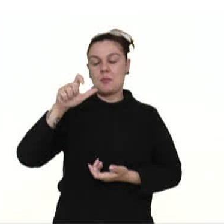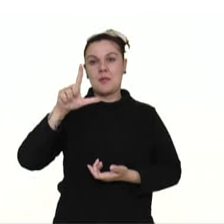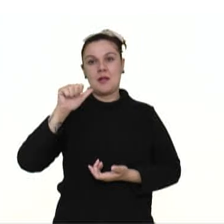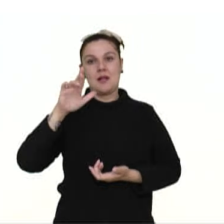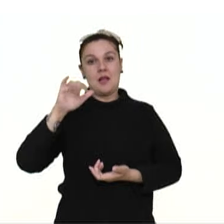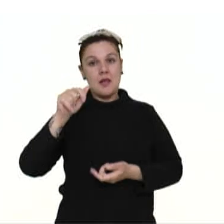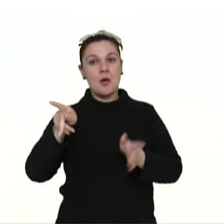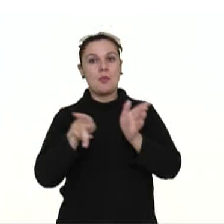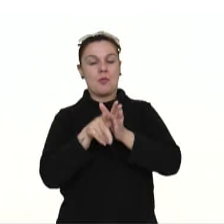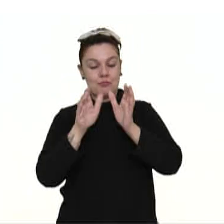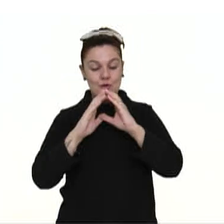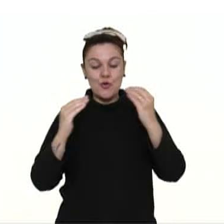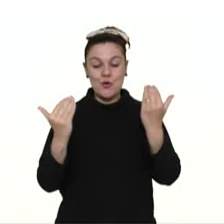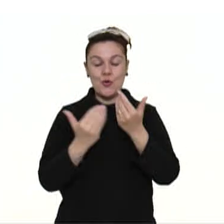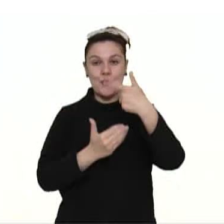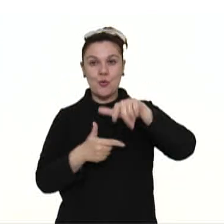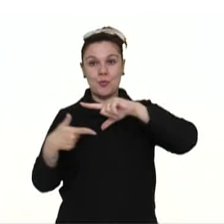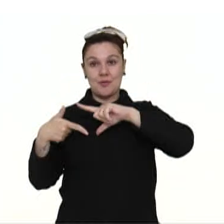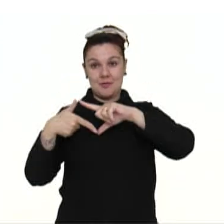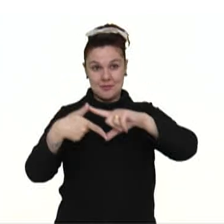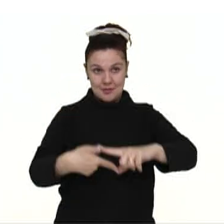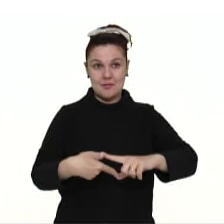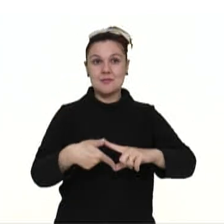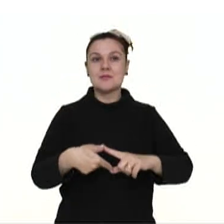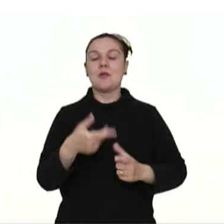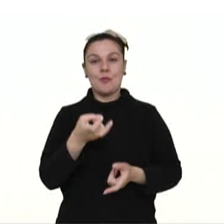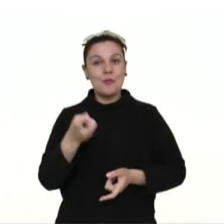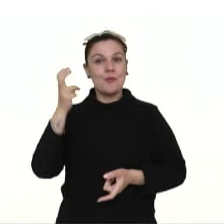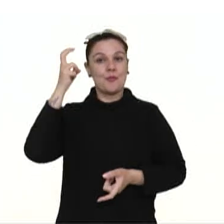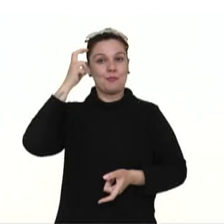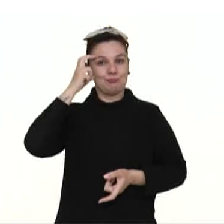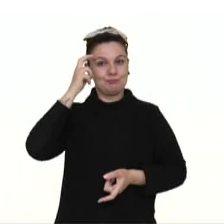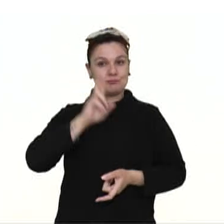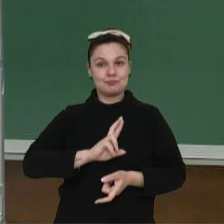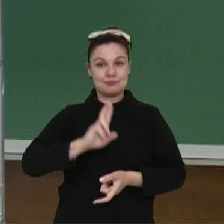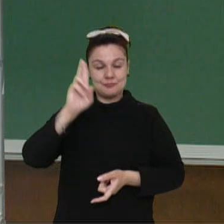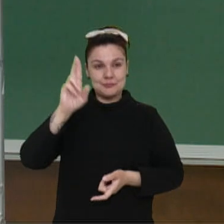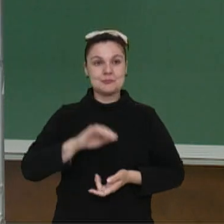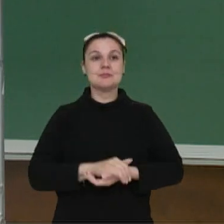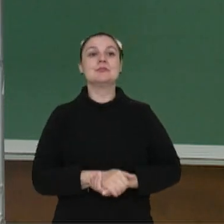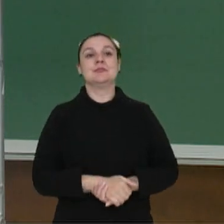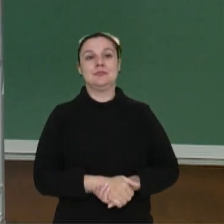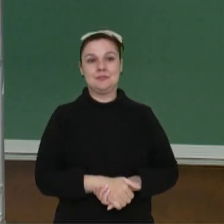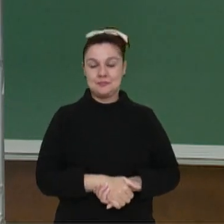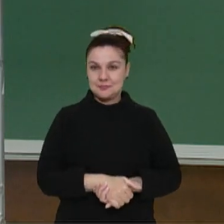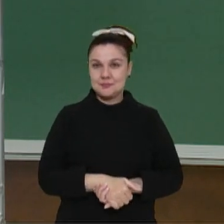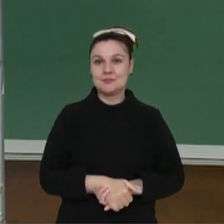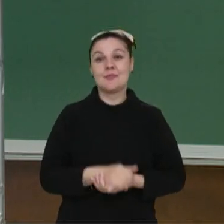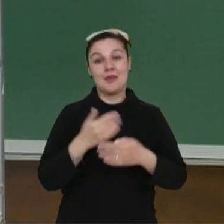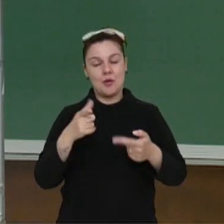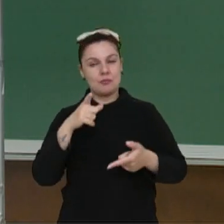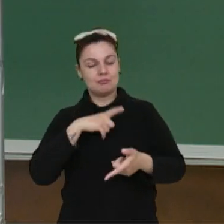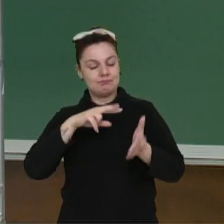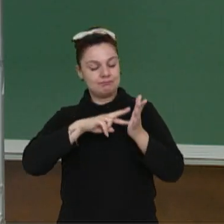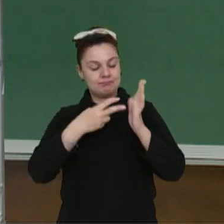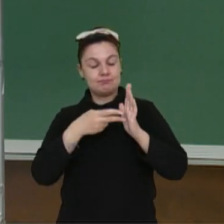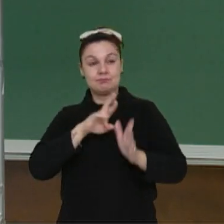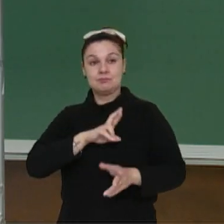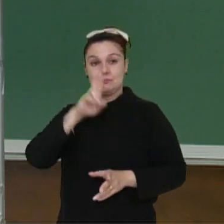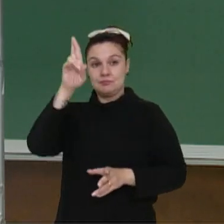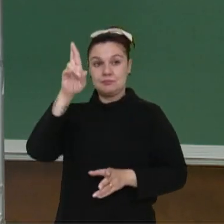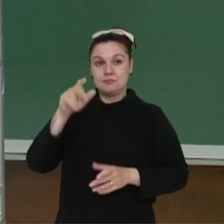ligadas às comunidades tradicionais de terreiro. Então, tem um grande simbolismo religioso aqui as gameleiras, tem